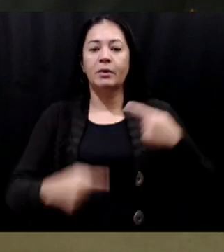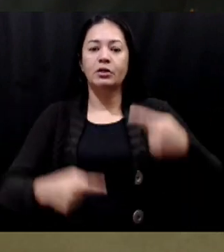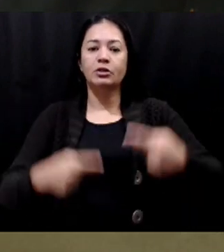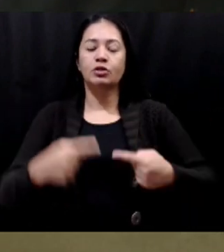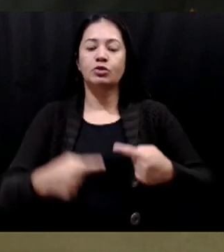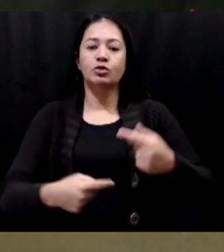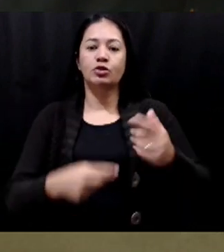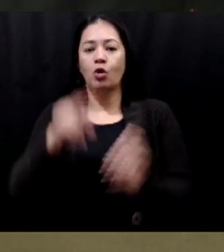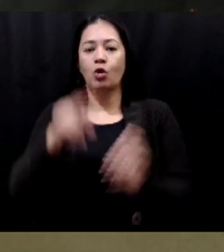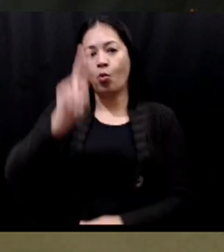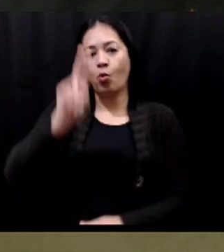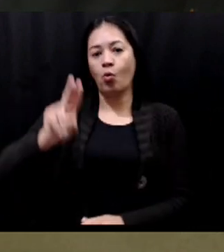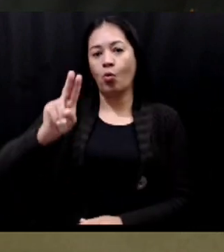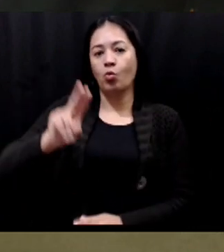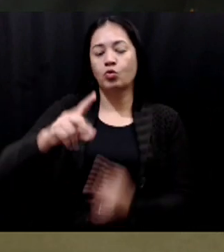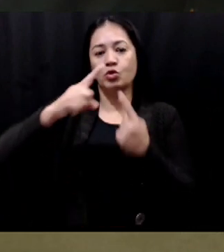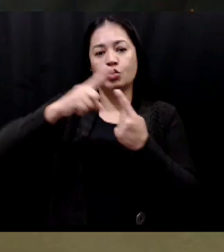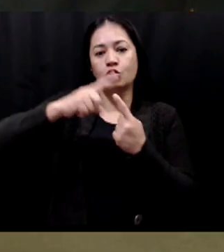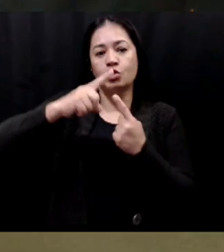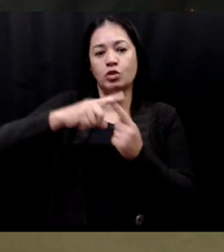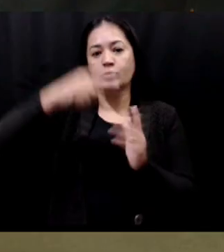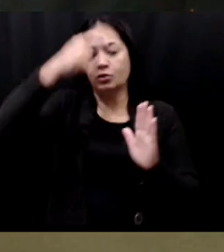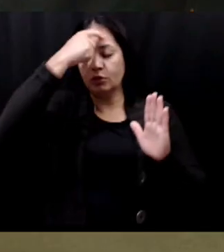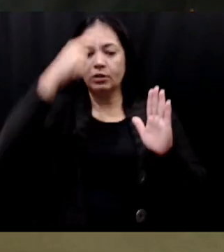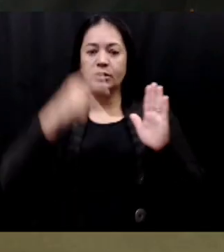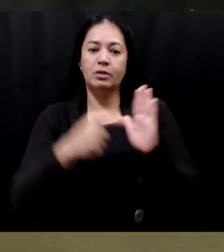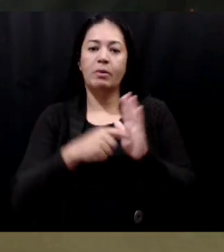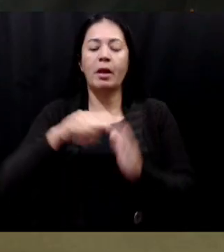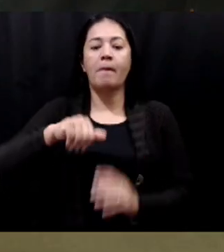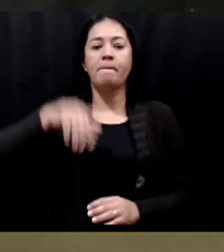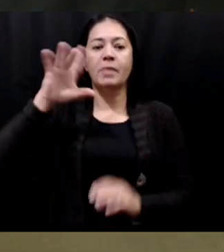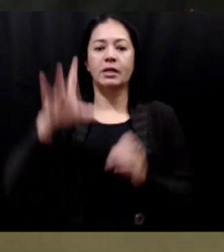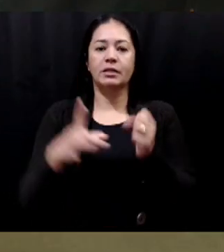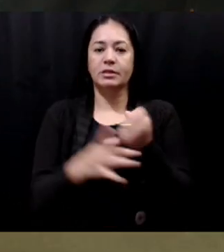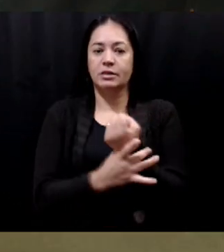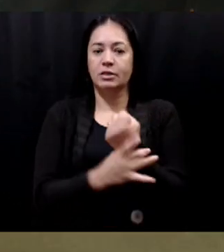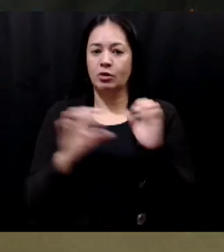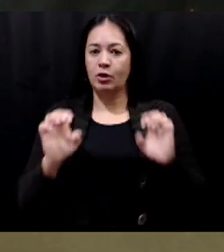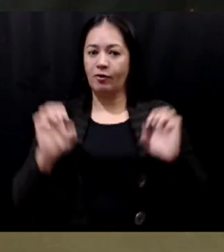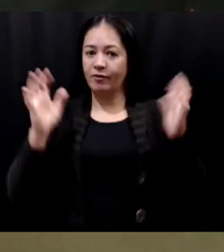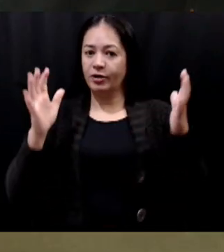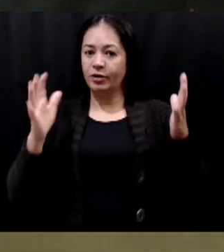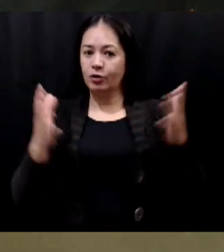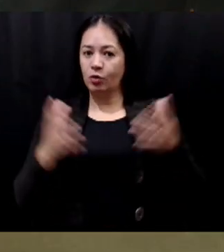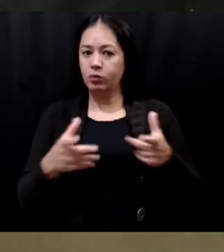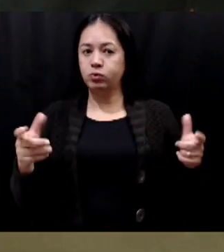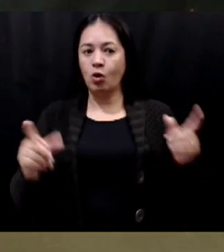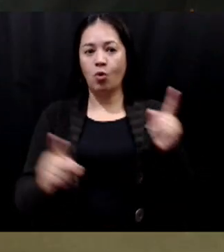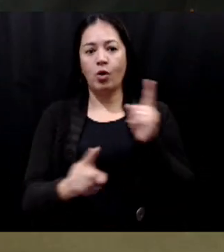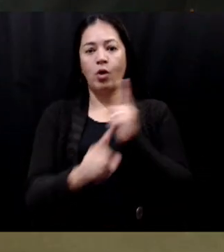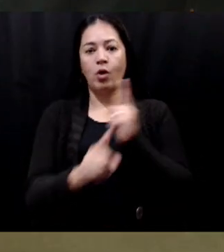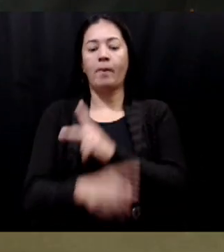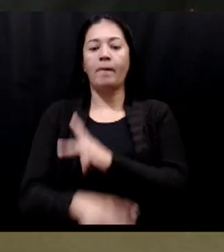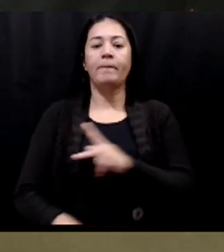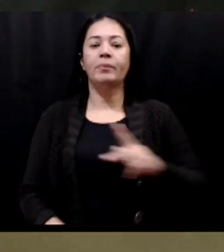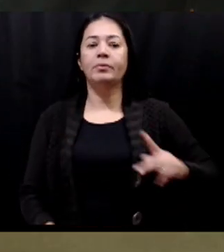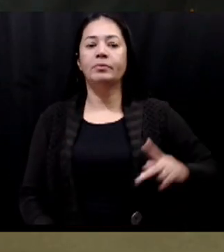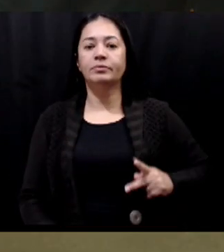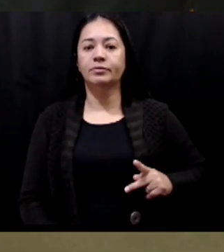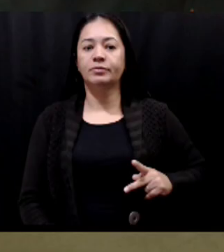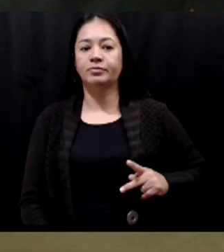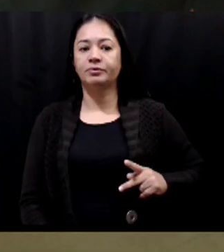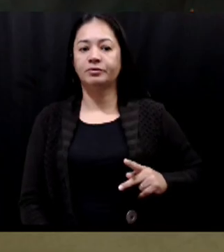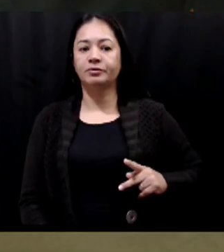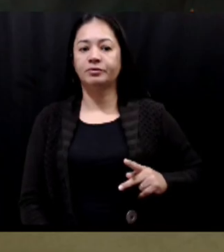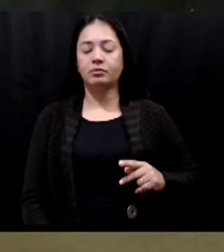artificial para garantir mais segurança em eventos de grande porte. O encontro será presidido pelo vereador Ianco, doutor